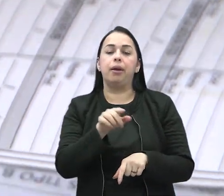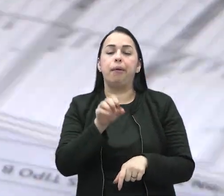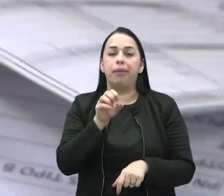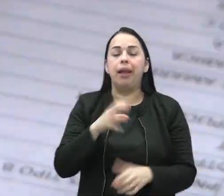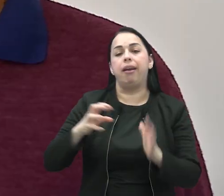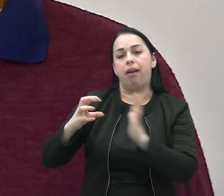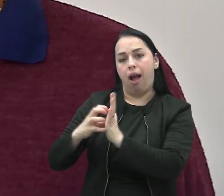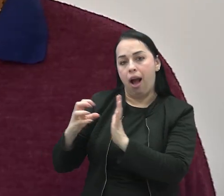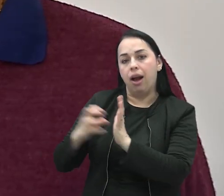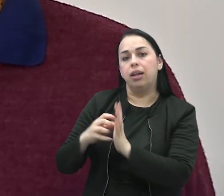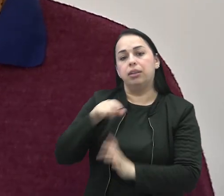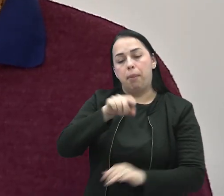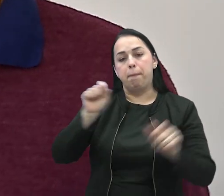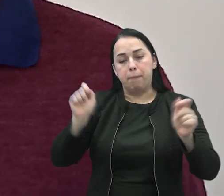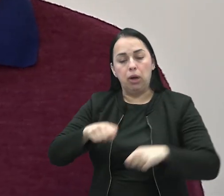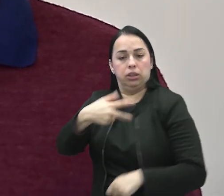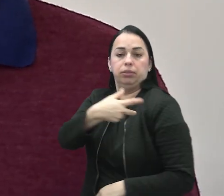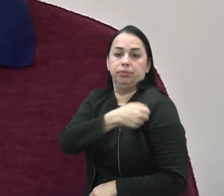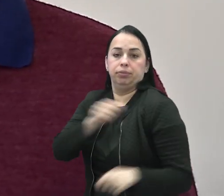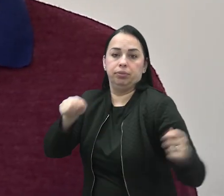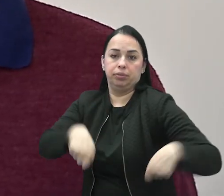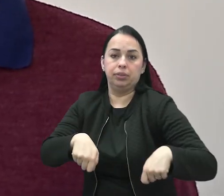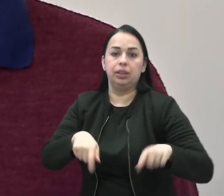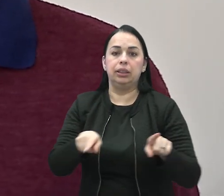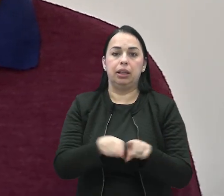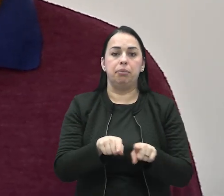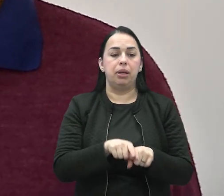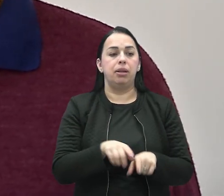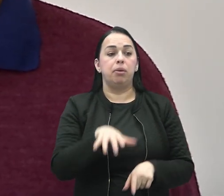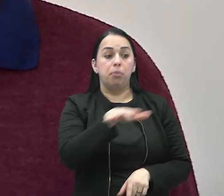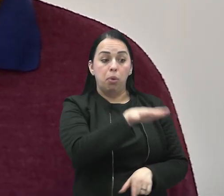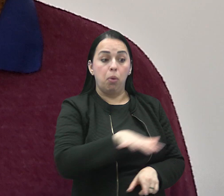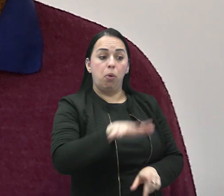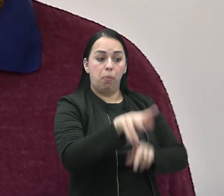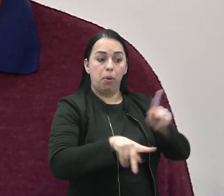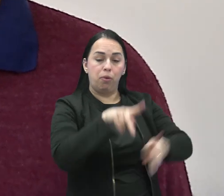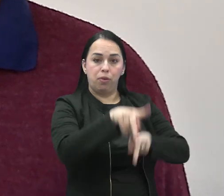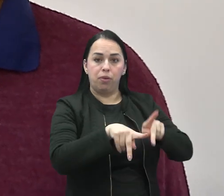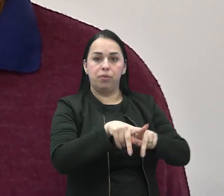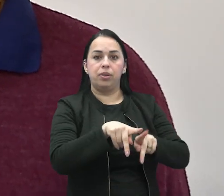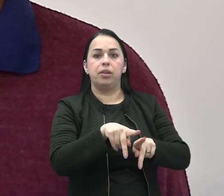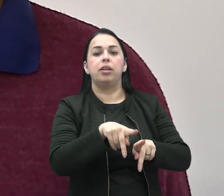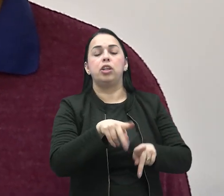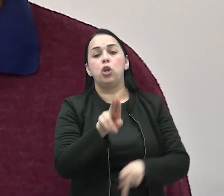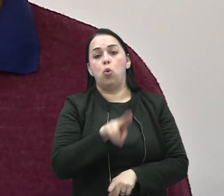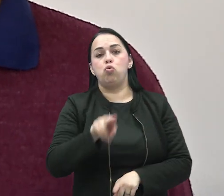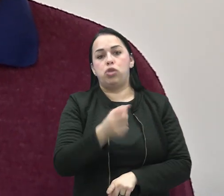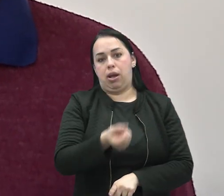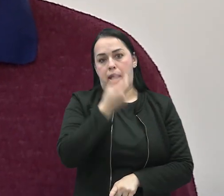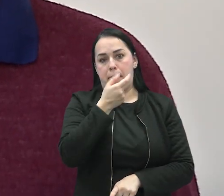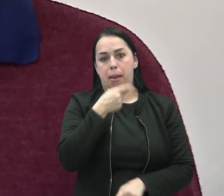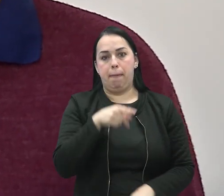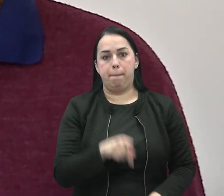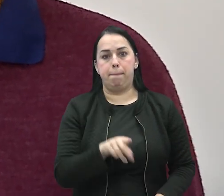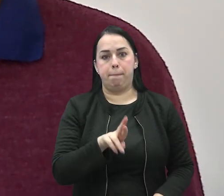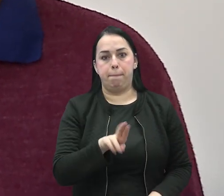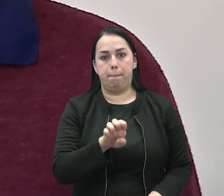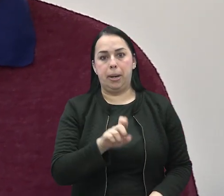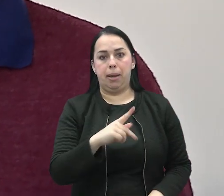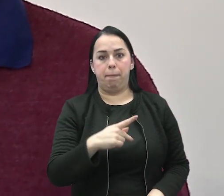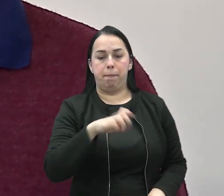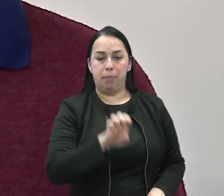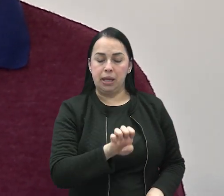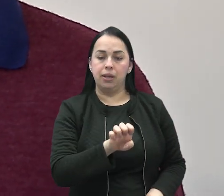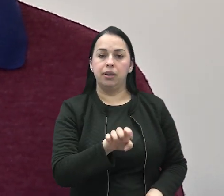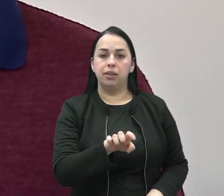ao HIV. Aumentar a proteção da hepatite A para uma população específica, né, que faz uso da PrEP e tem, por